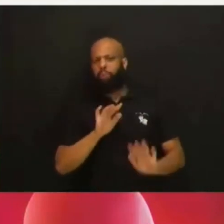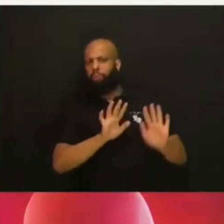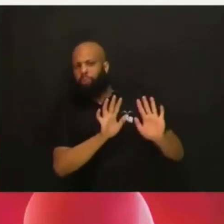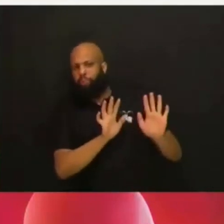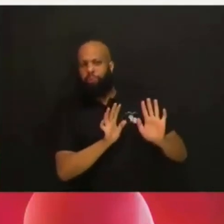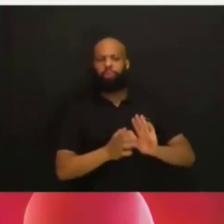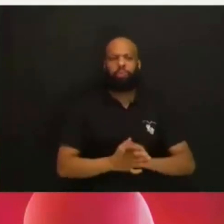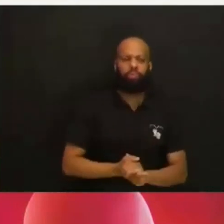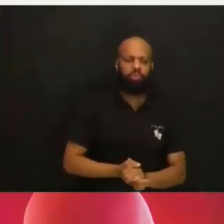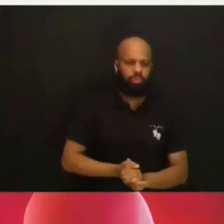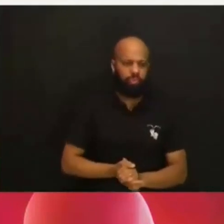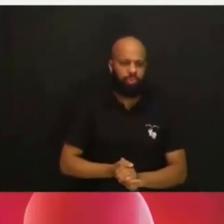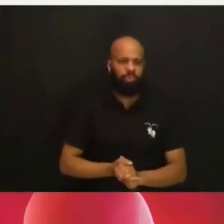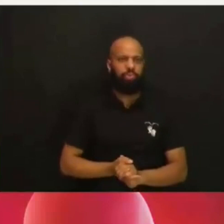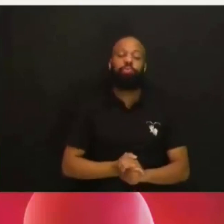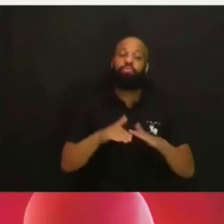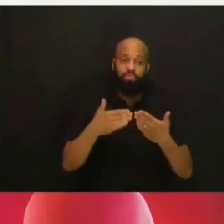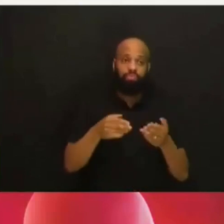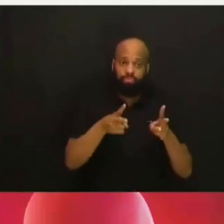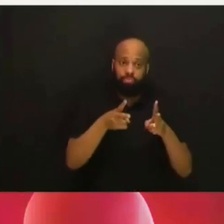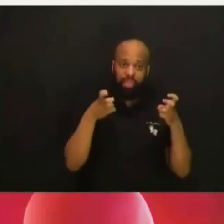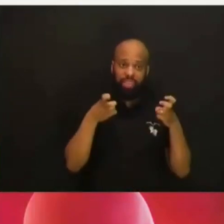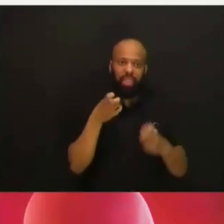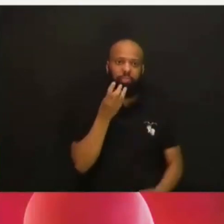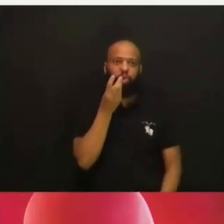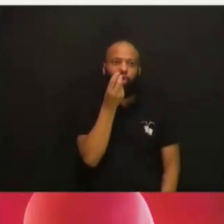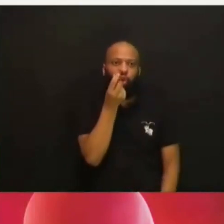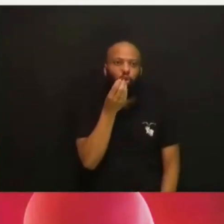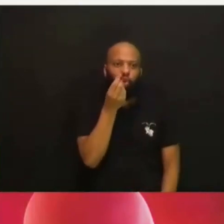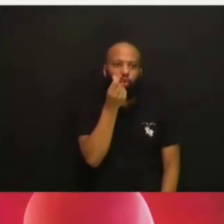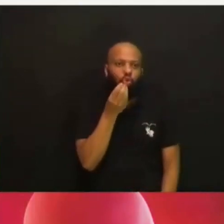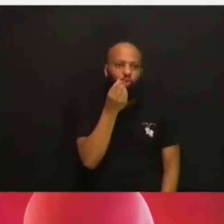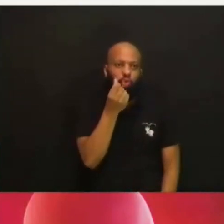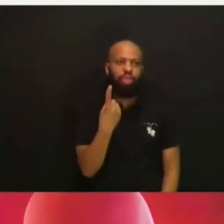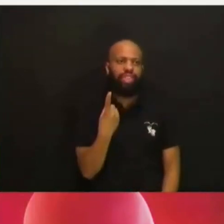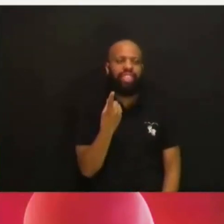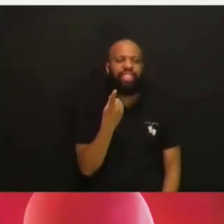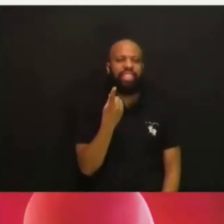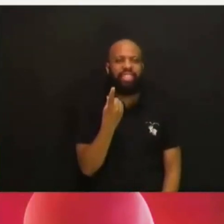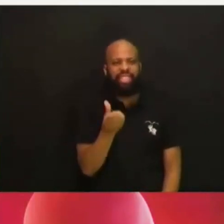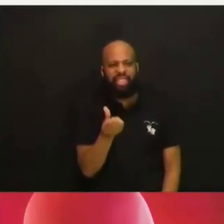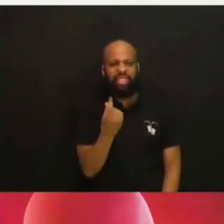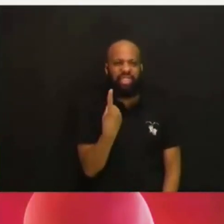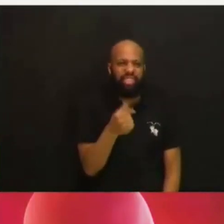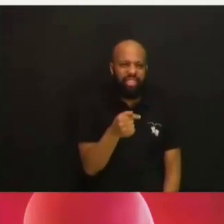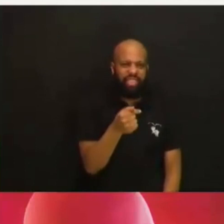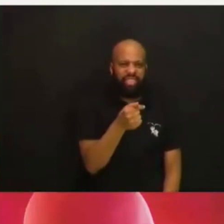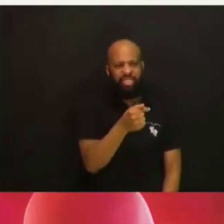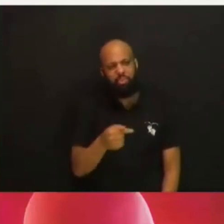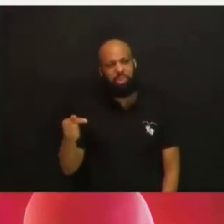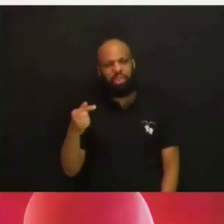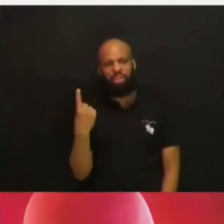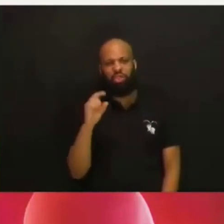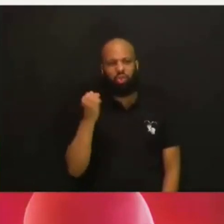menos. Senhores, eles percebem gosto com 16, 17 semanas, 18